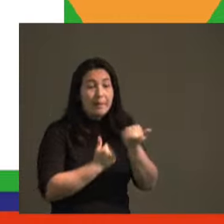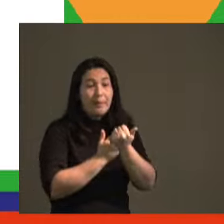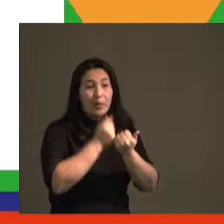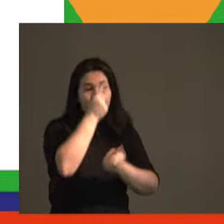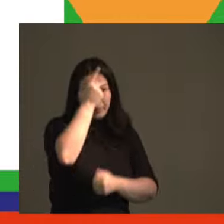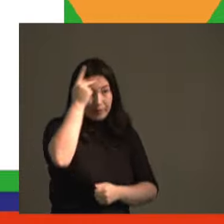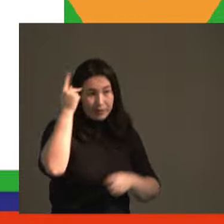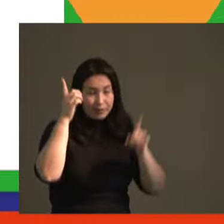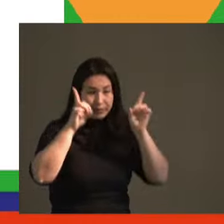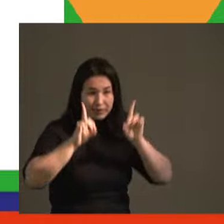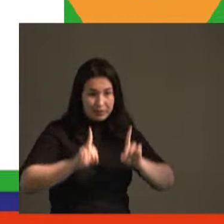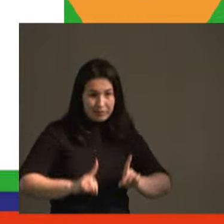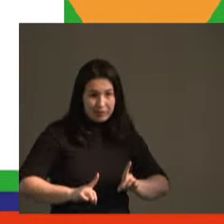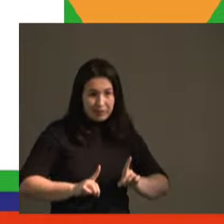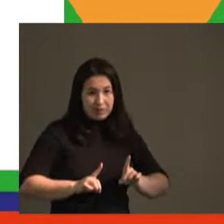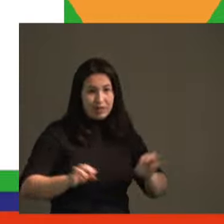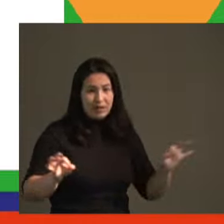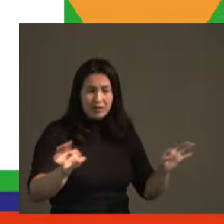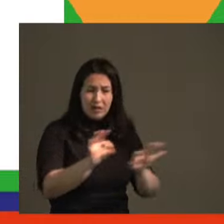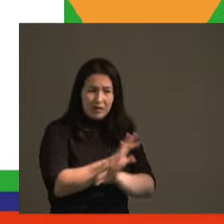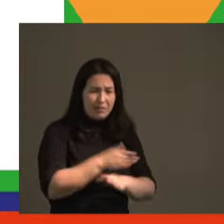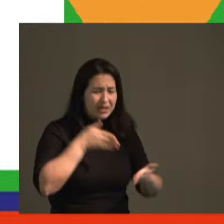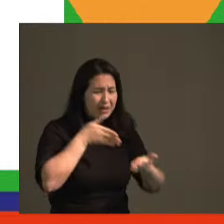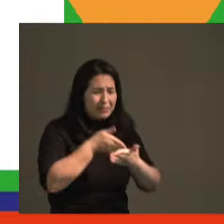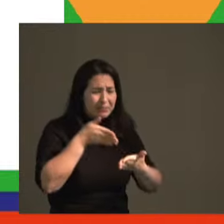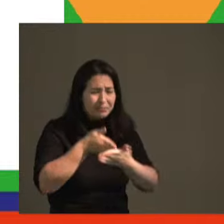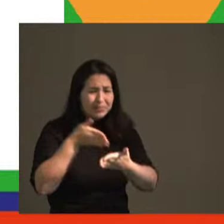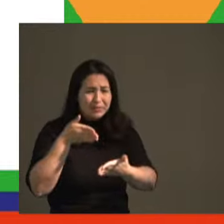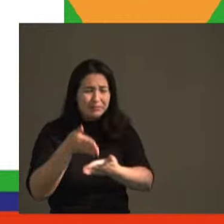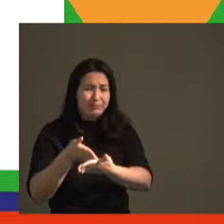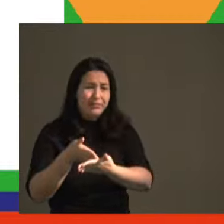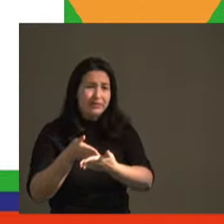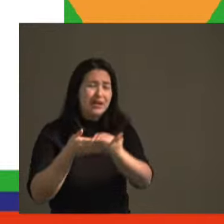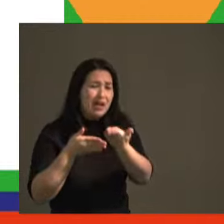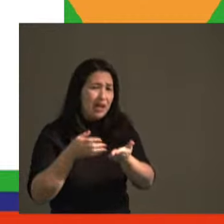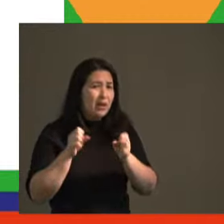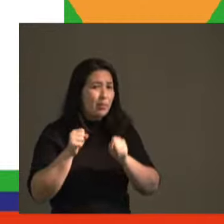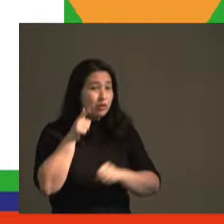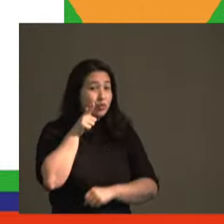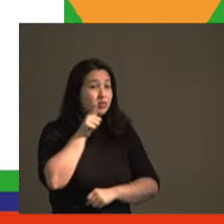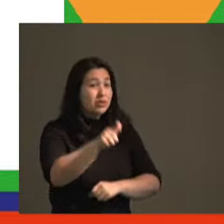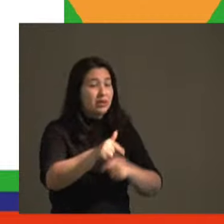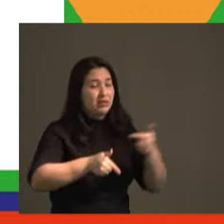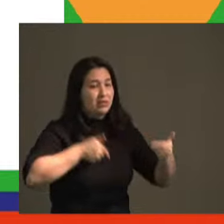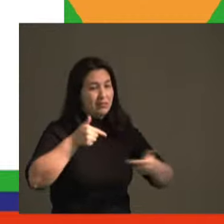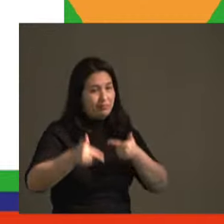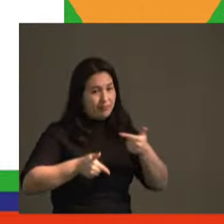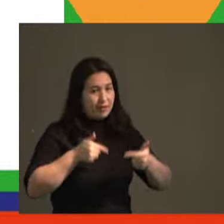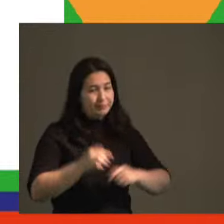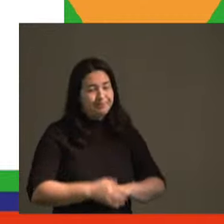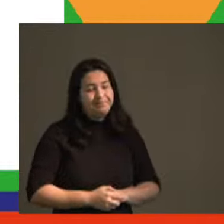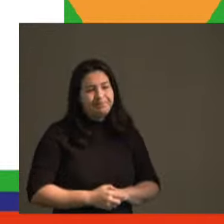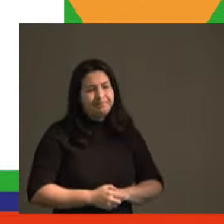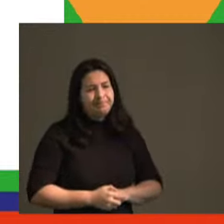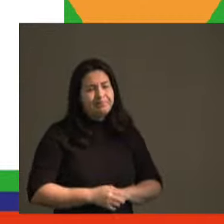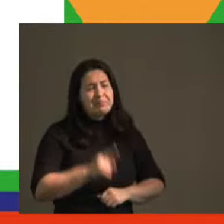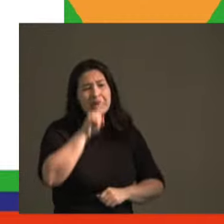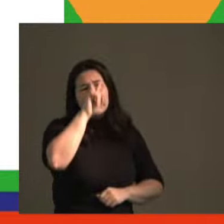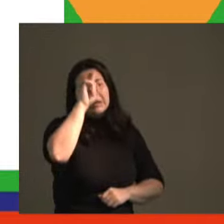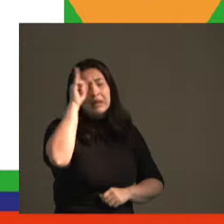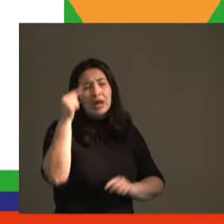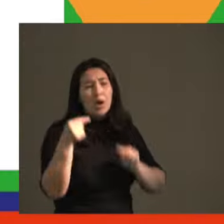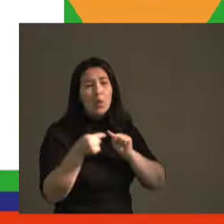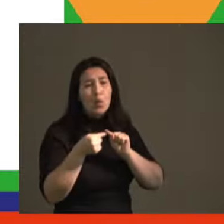com deficiência, na eliminação de barreiras e preparação de postos de trabalho para pessoas com deficiência. A ideia aqui é que nós